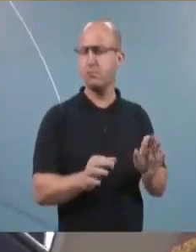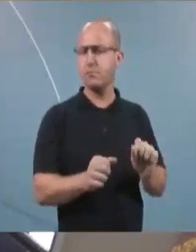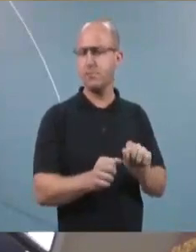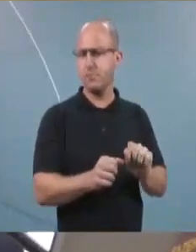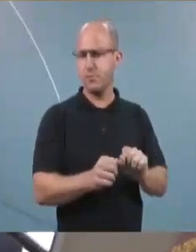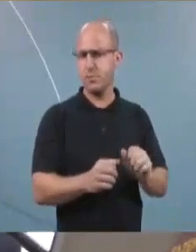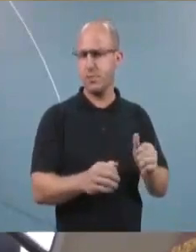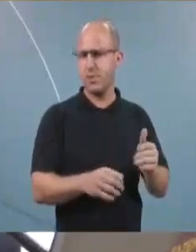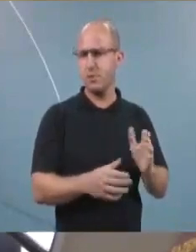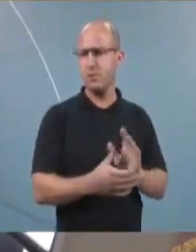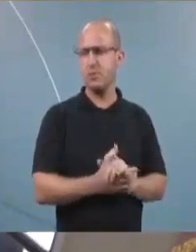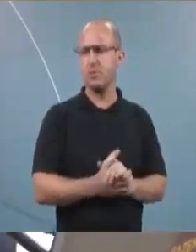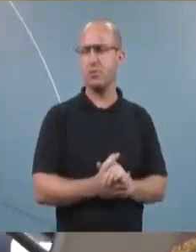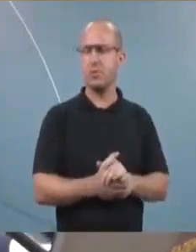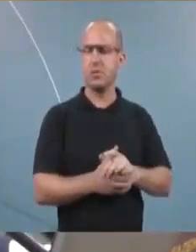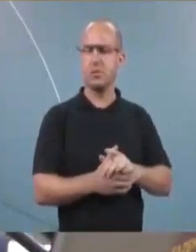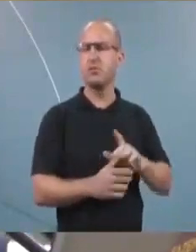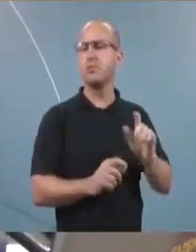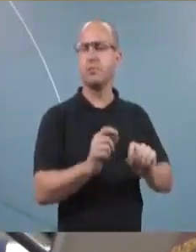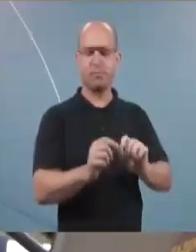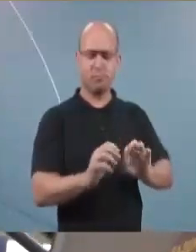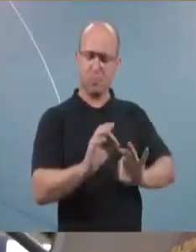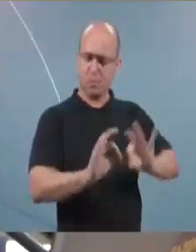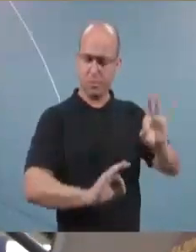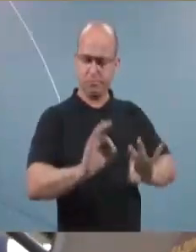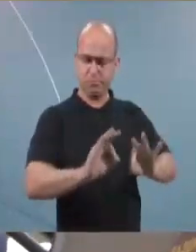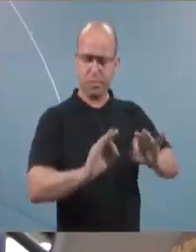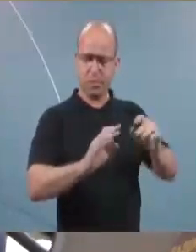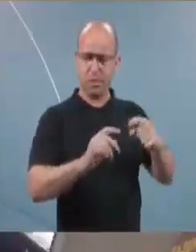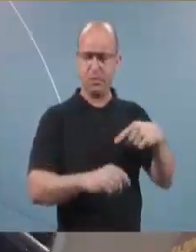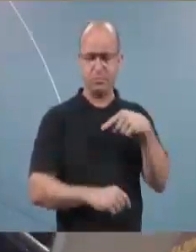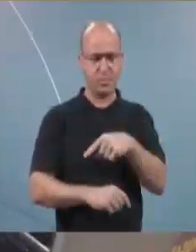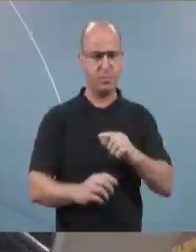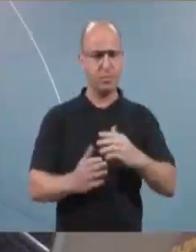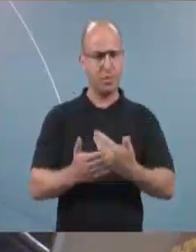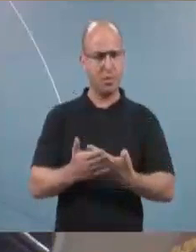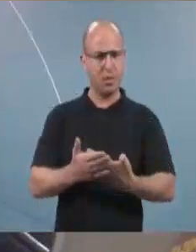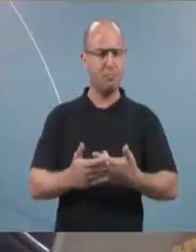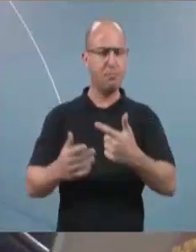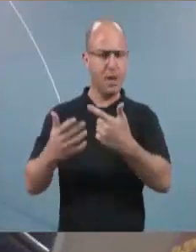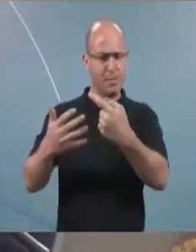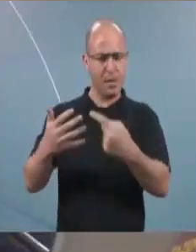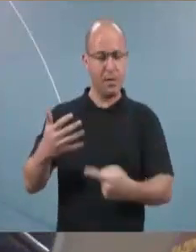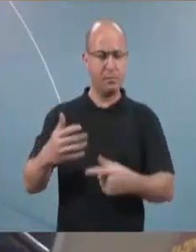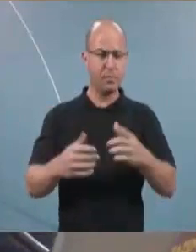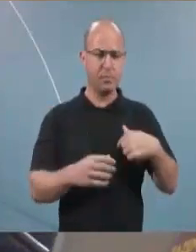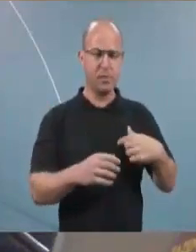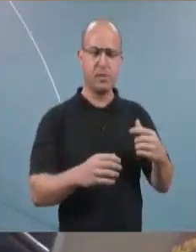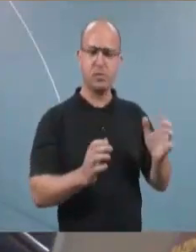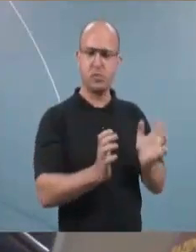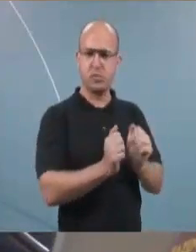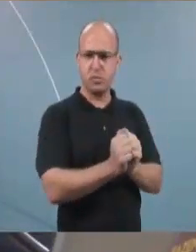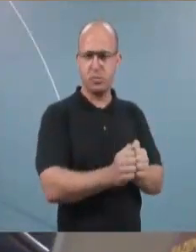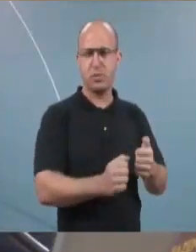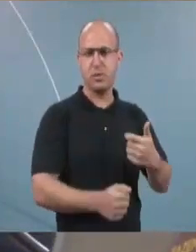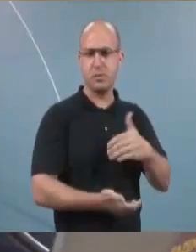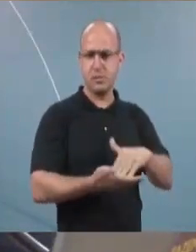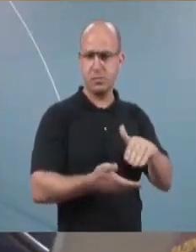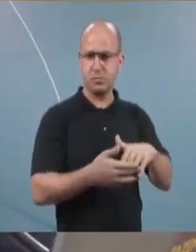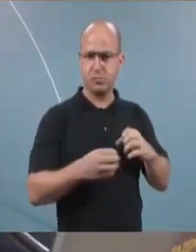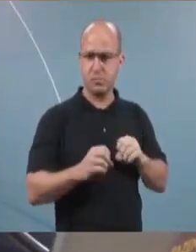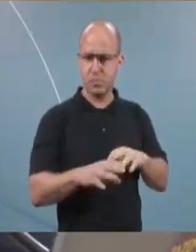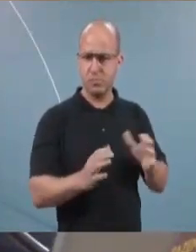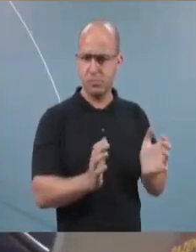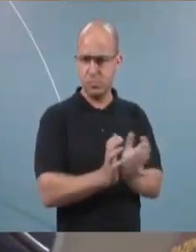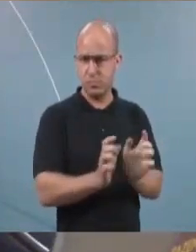governo fez o projeto de reforma dessas escolas através da secretaria de educação e sua equipe quero